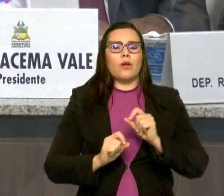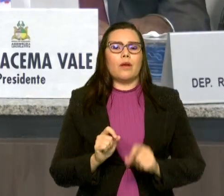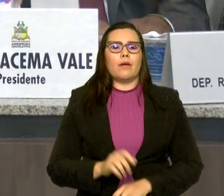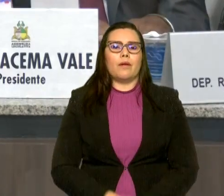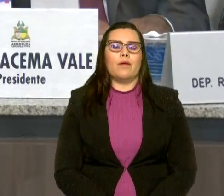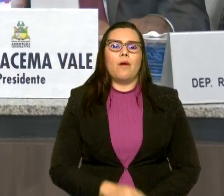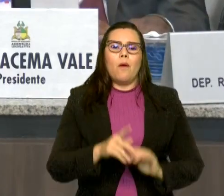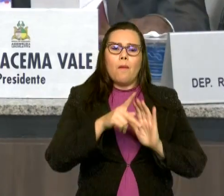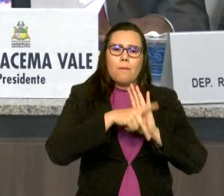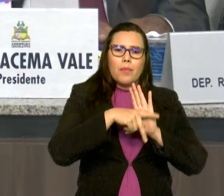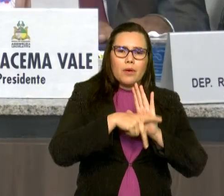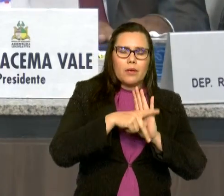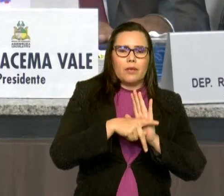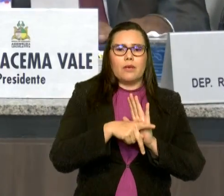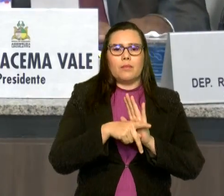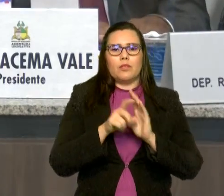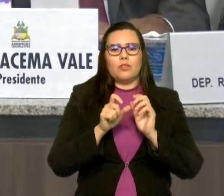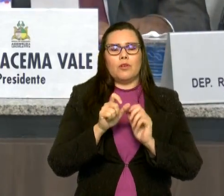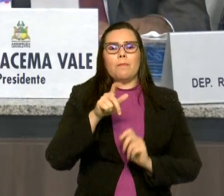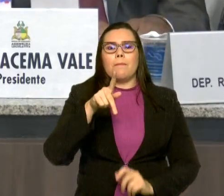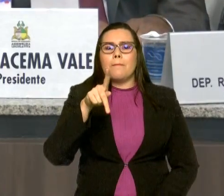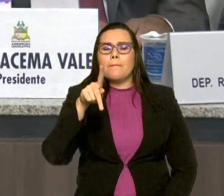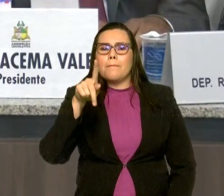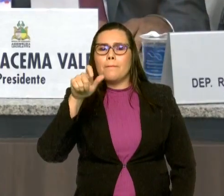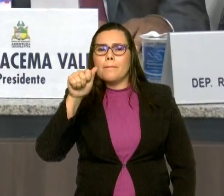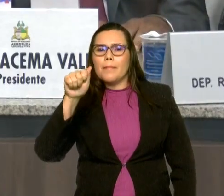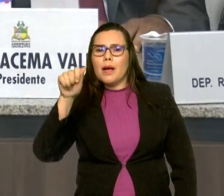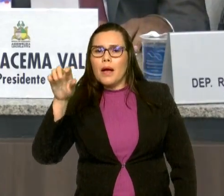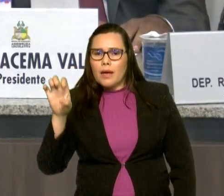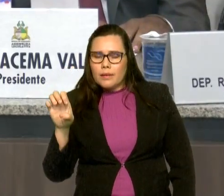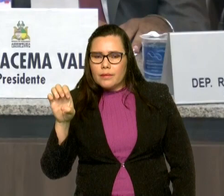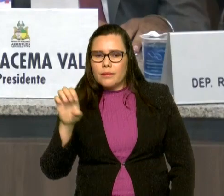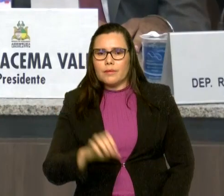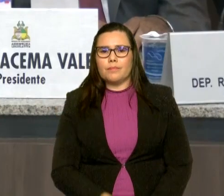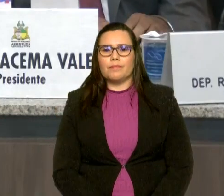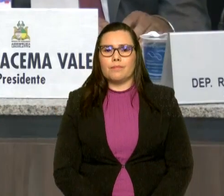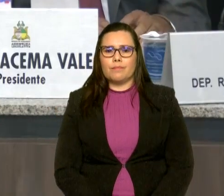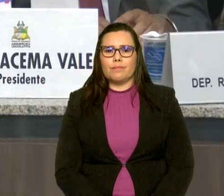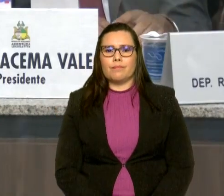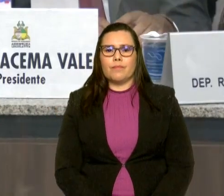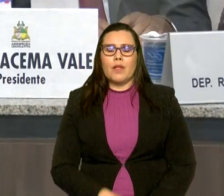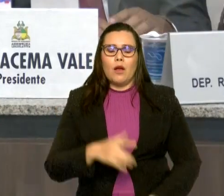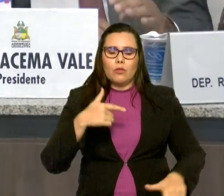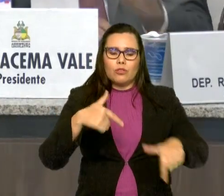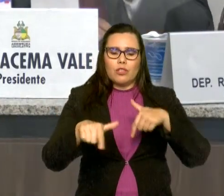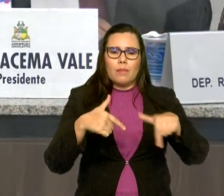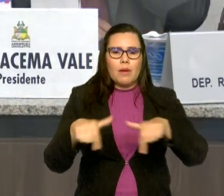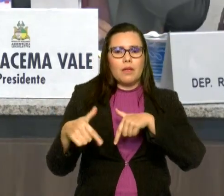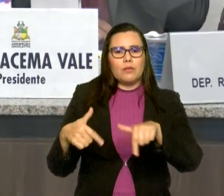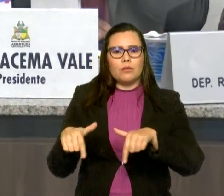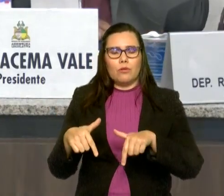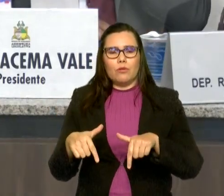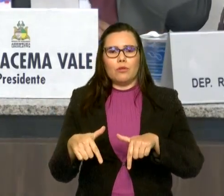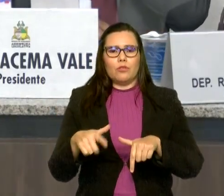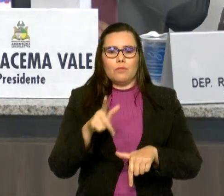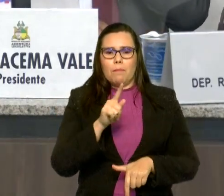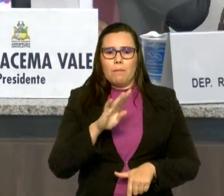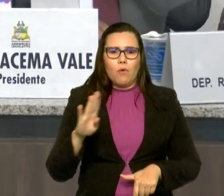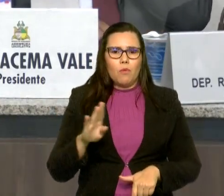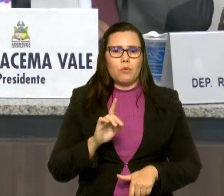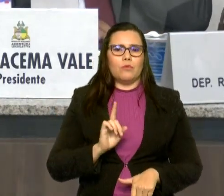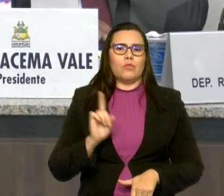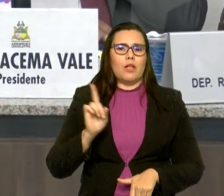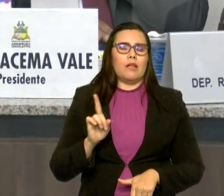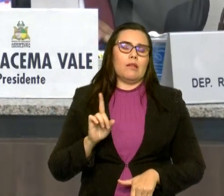aposentadoria incentivada, PAI, destinado aos servidores do quadro de pessoal efetivo da Assembleia Legislativa